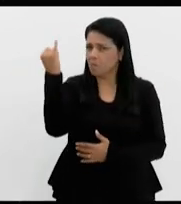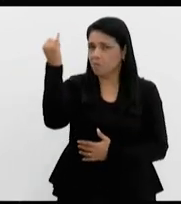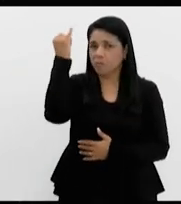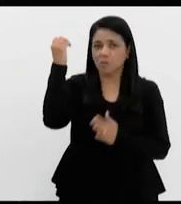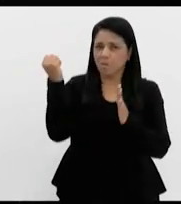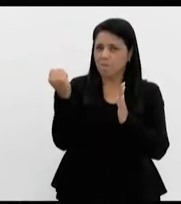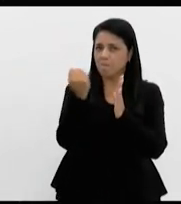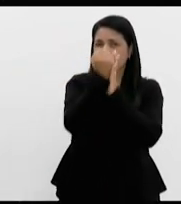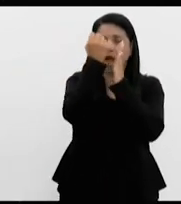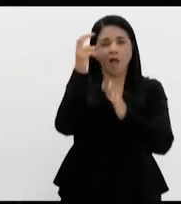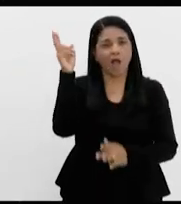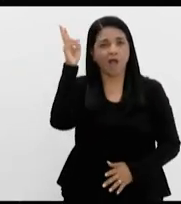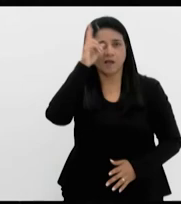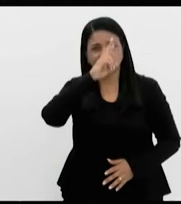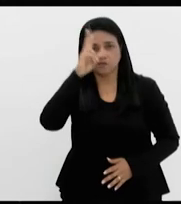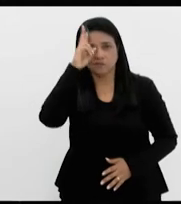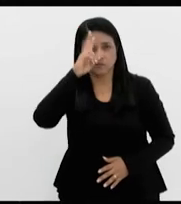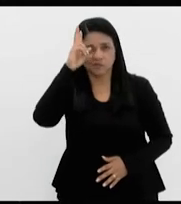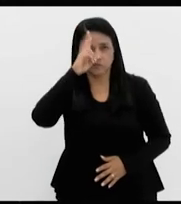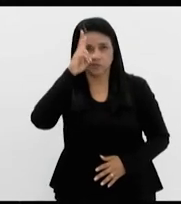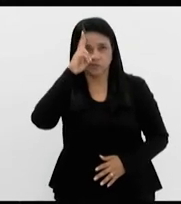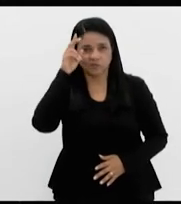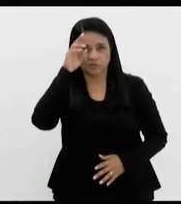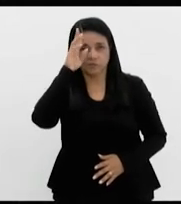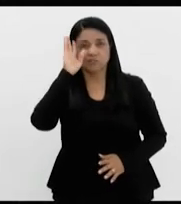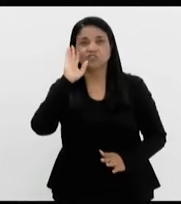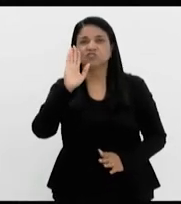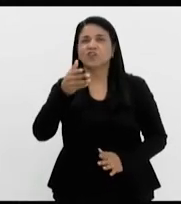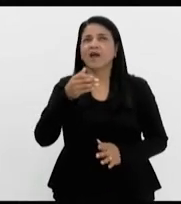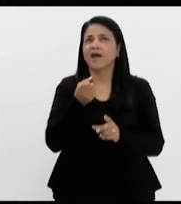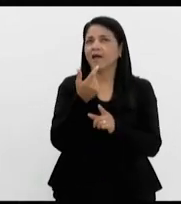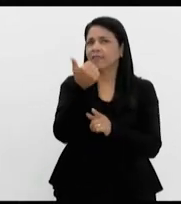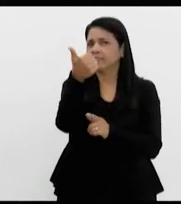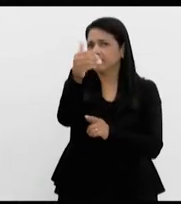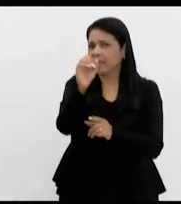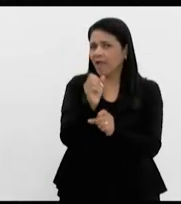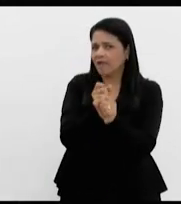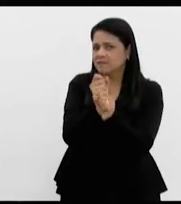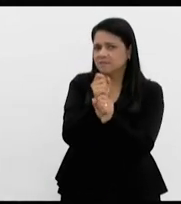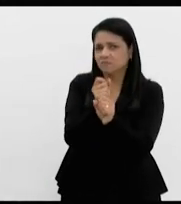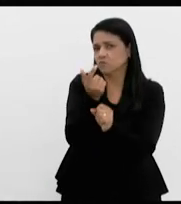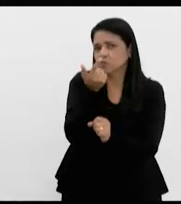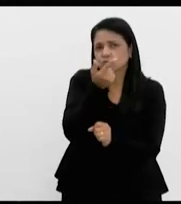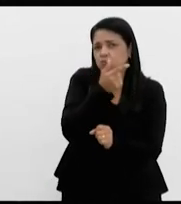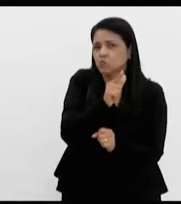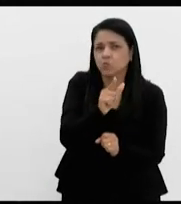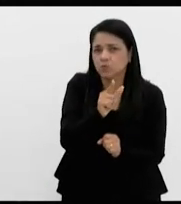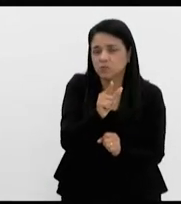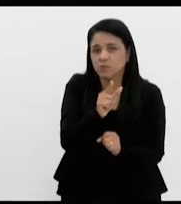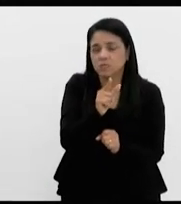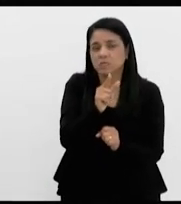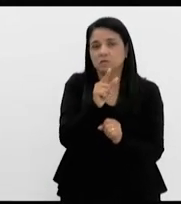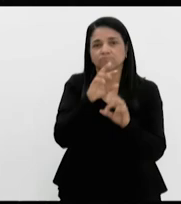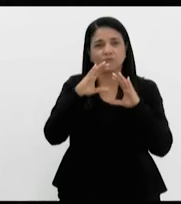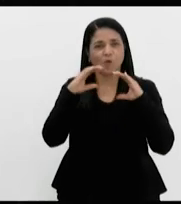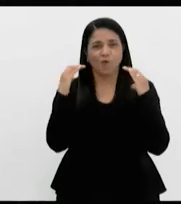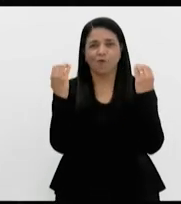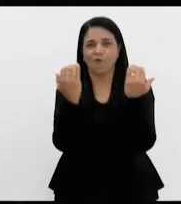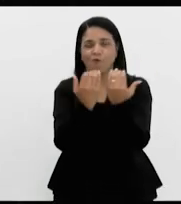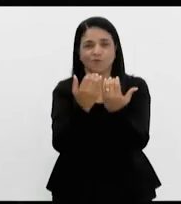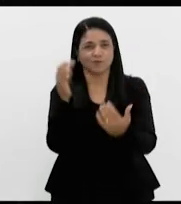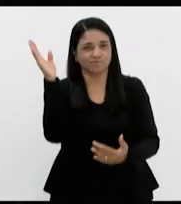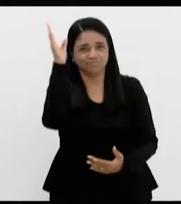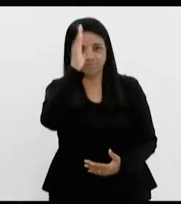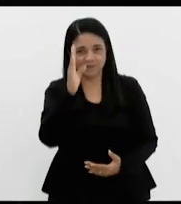marco histórico, porque já tinham 10 anos que a gente não conseguia fazer uma Conferência Nacional